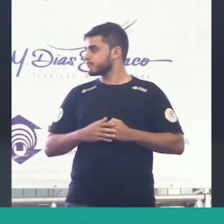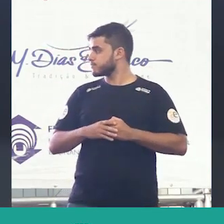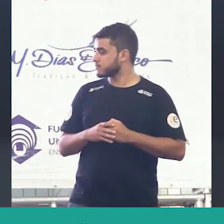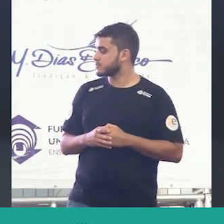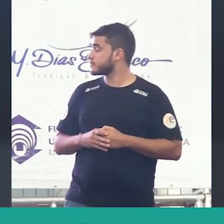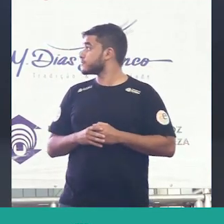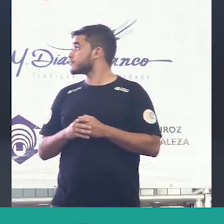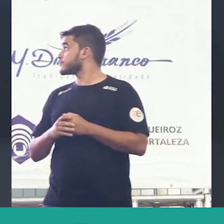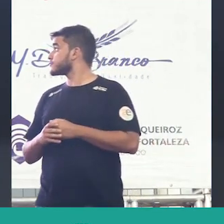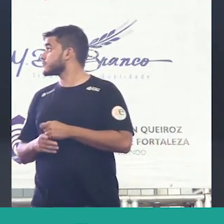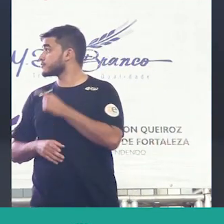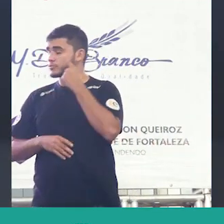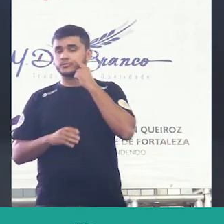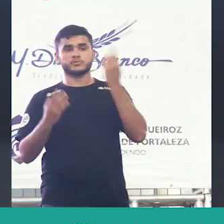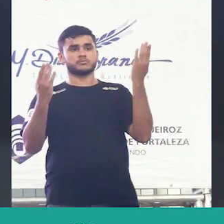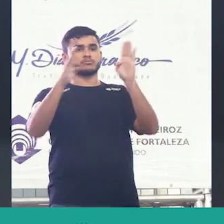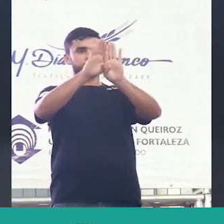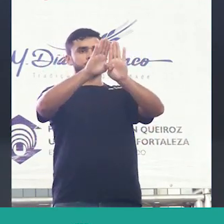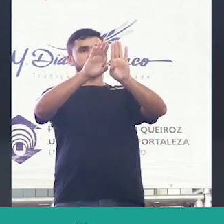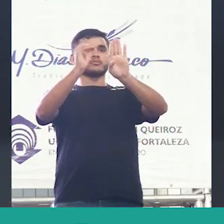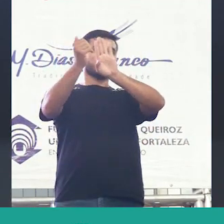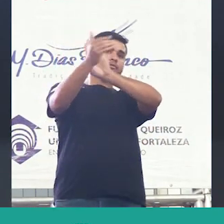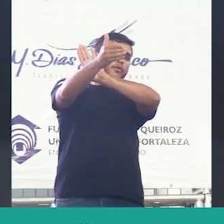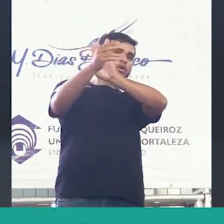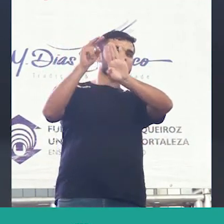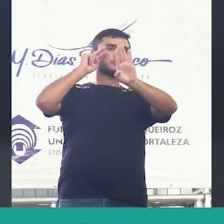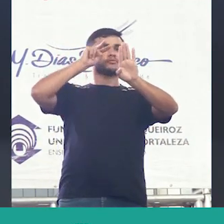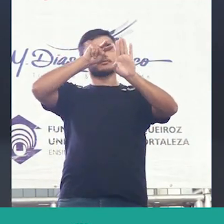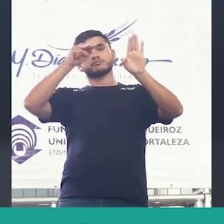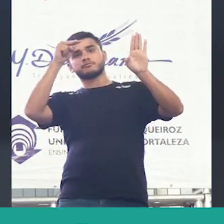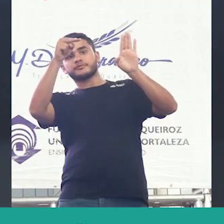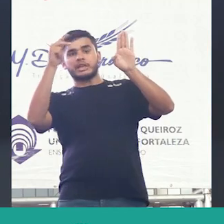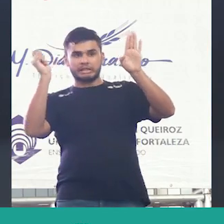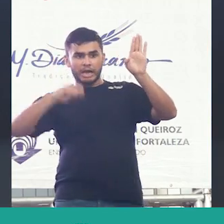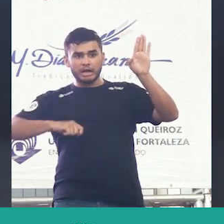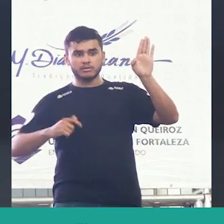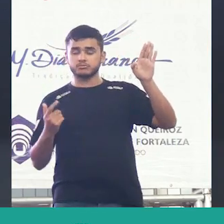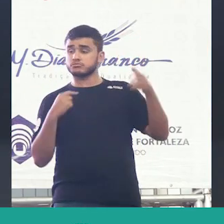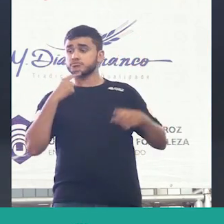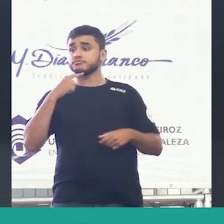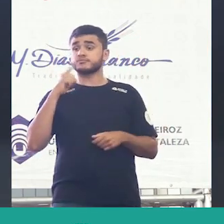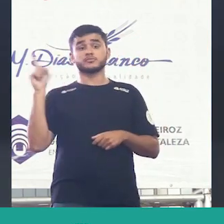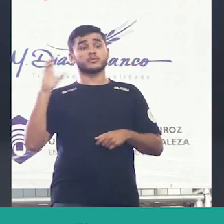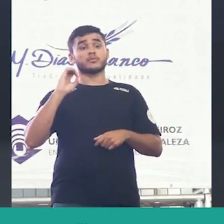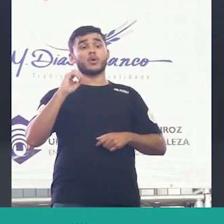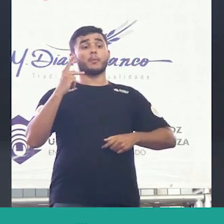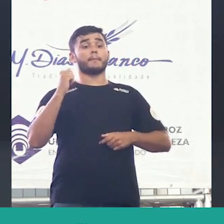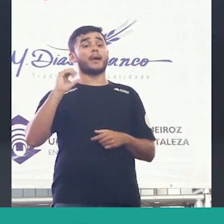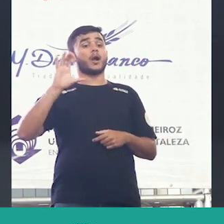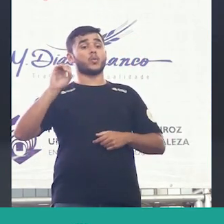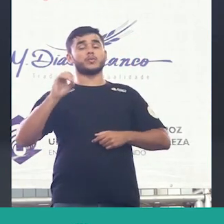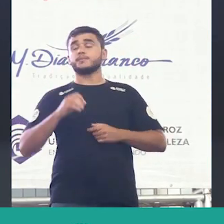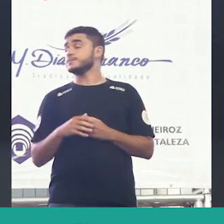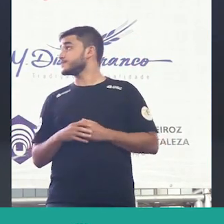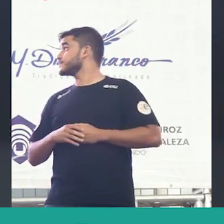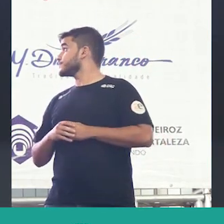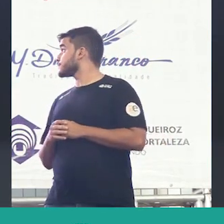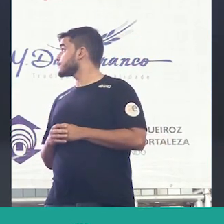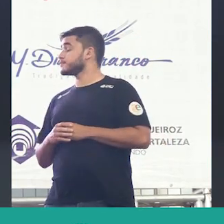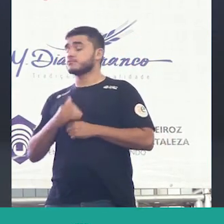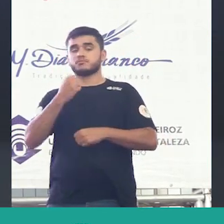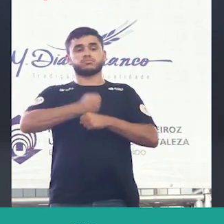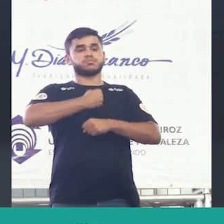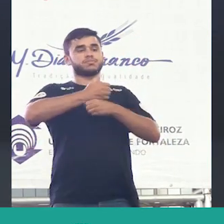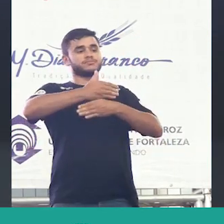é que está atrás dessa porta? Não, porque a porta é um meio o quê? Opaco. Dá para ver o que é que está atrás